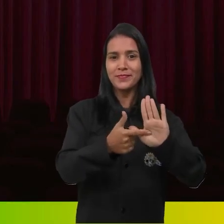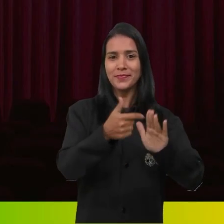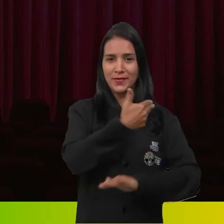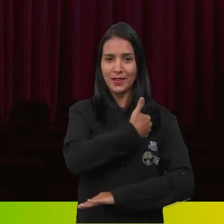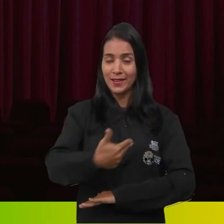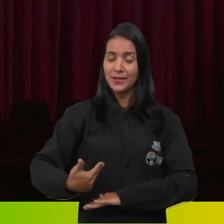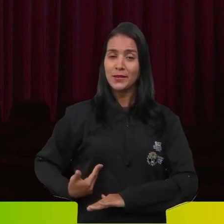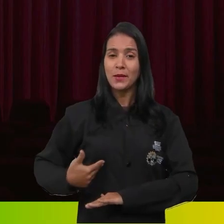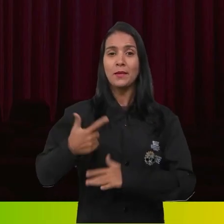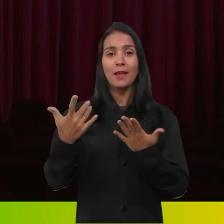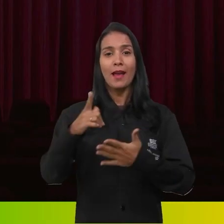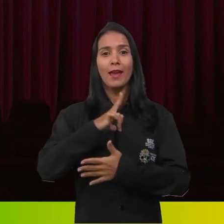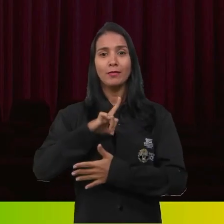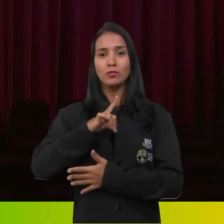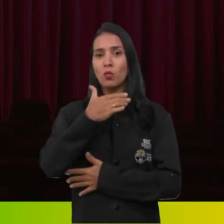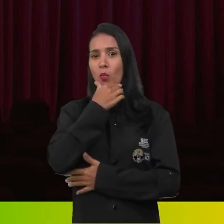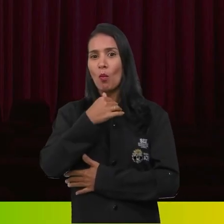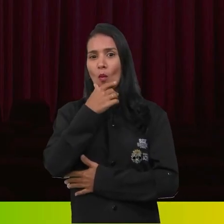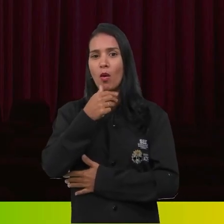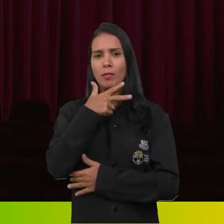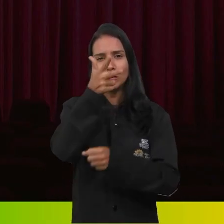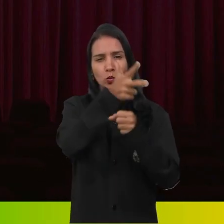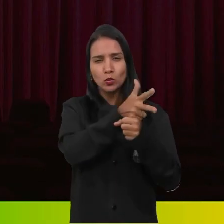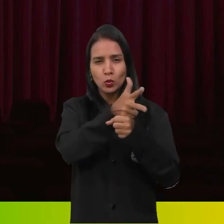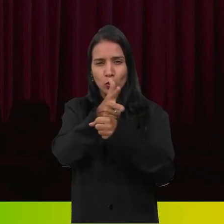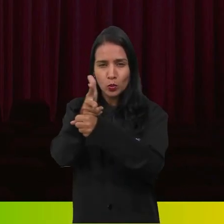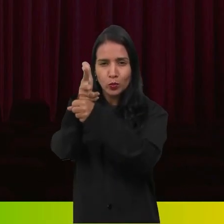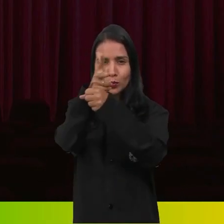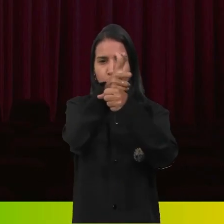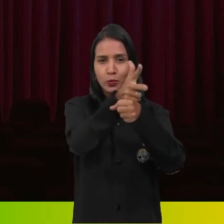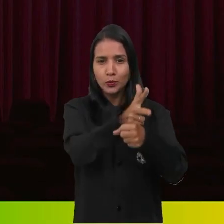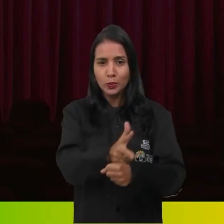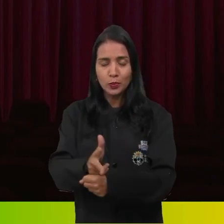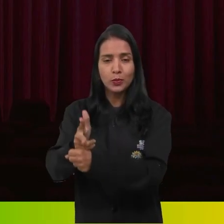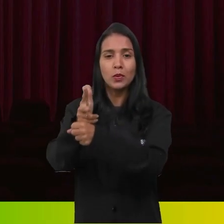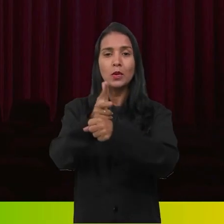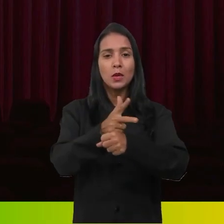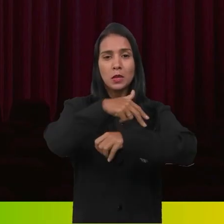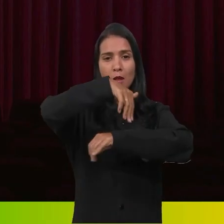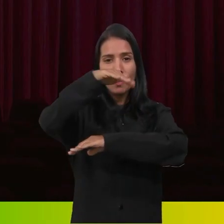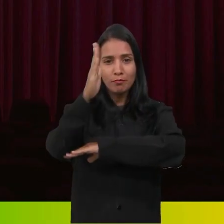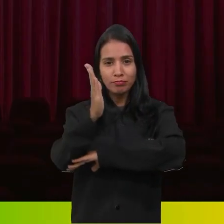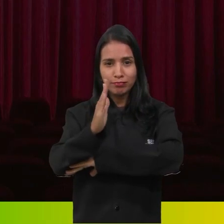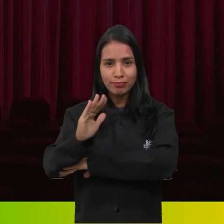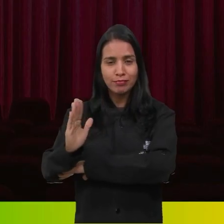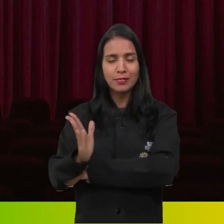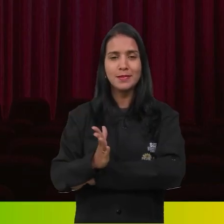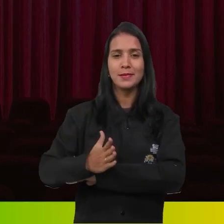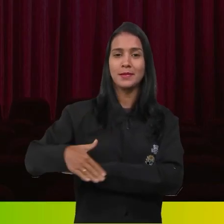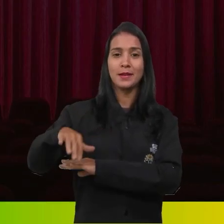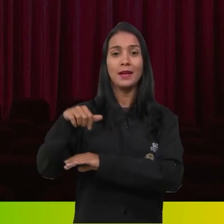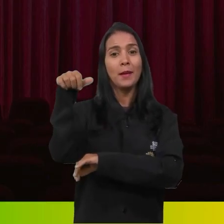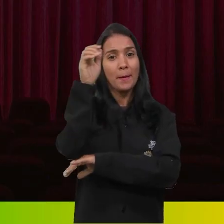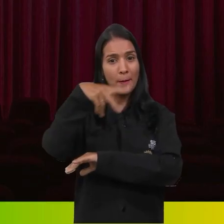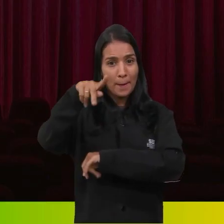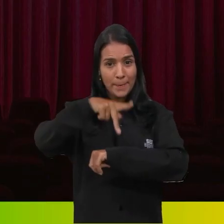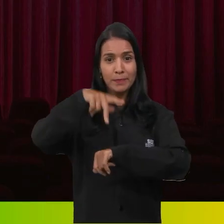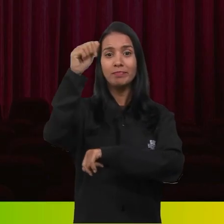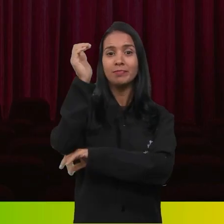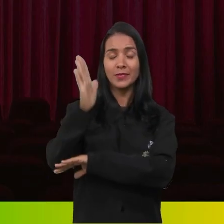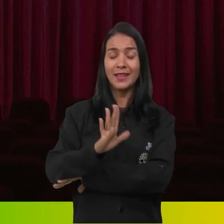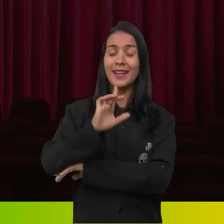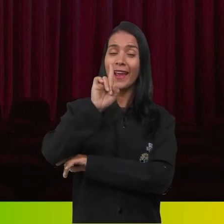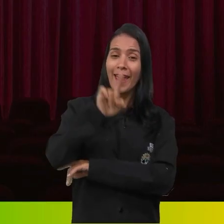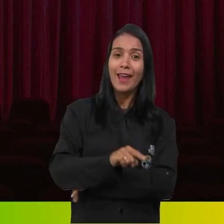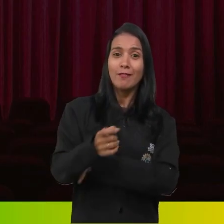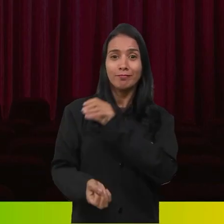acreditado por filmar a Baía de Guanabara em 1898, marcando então os primeiros passos do